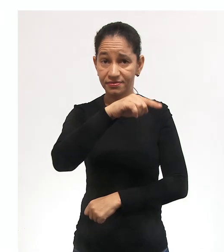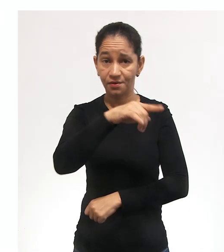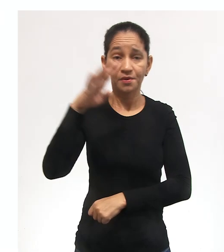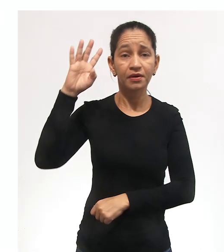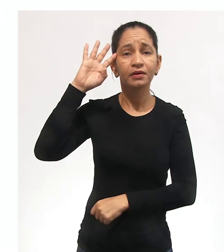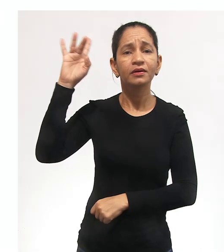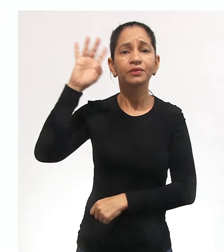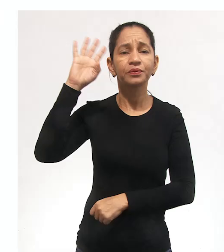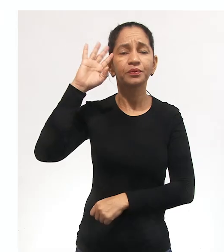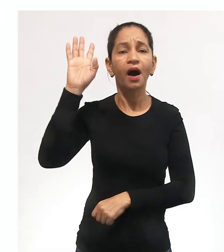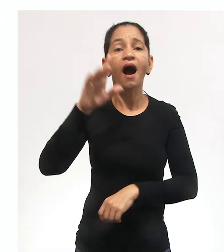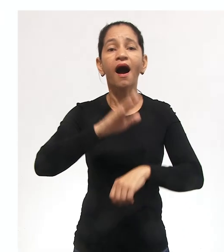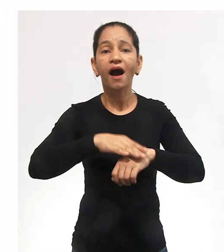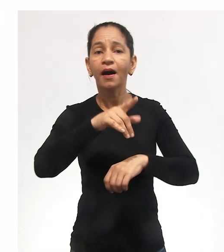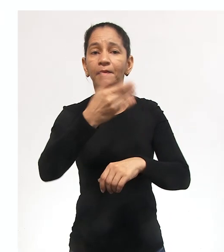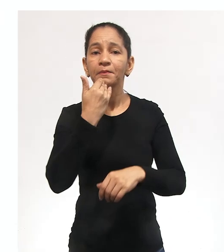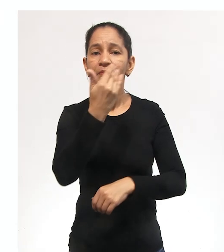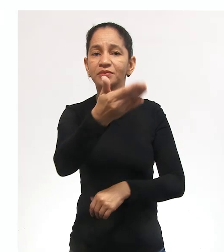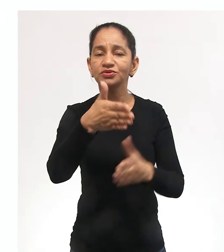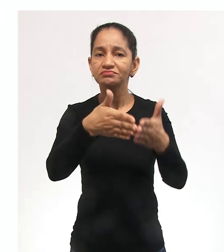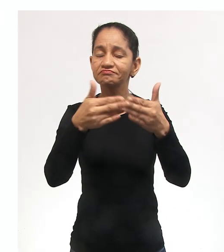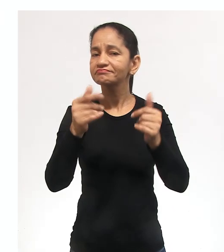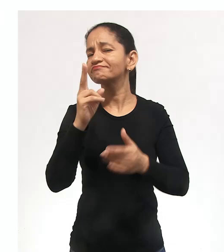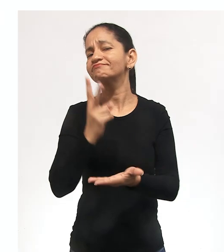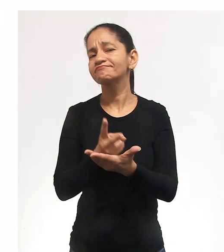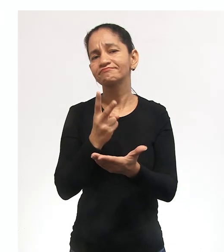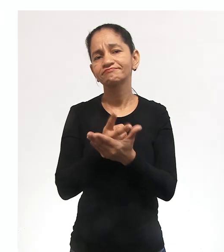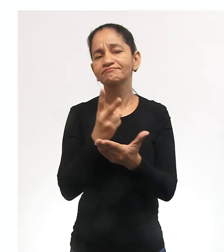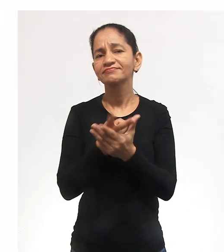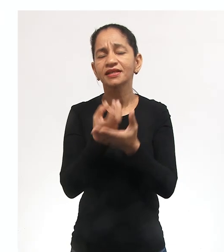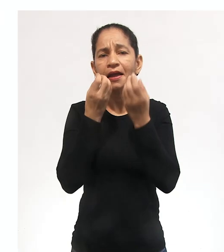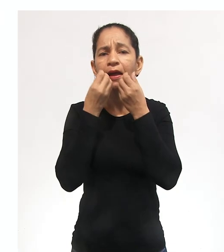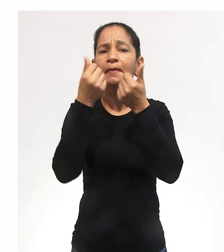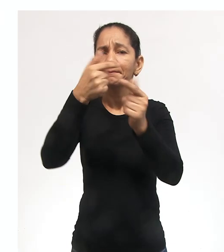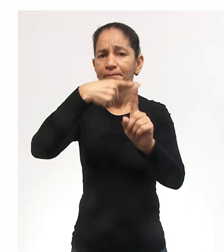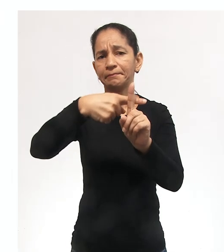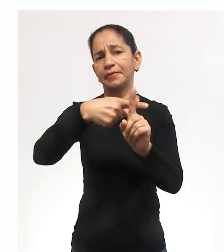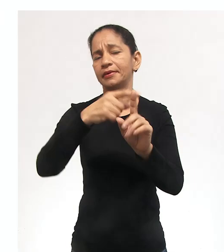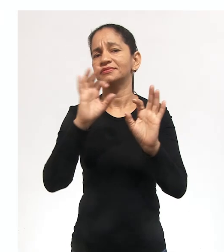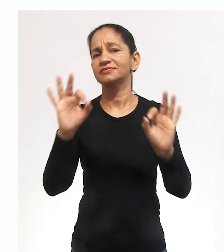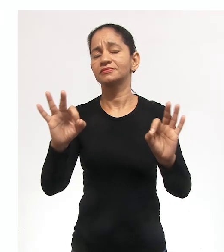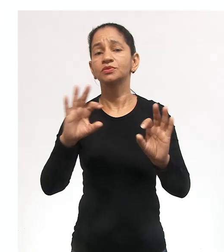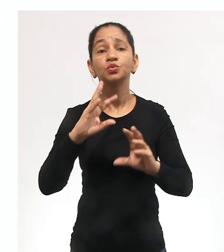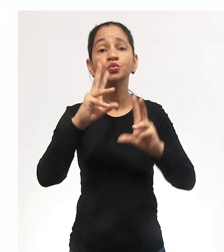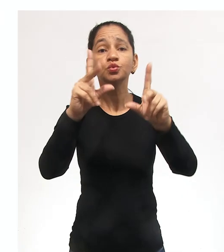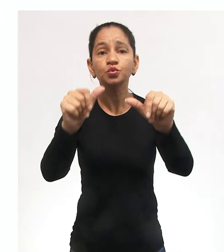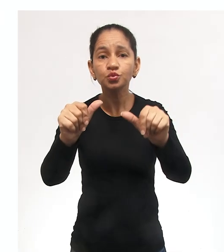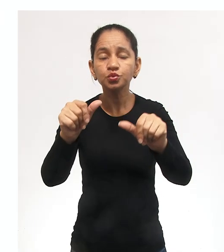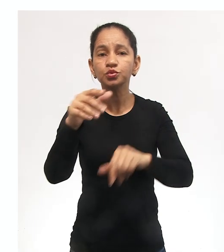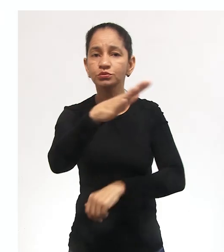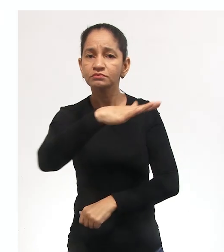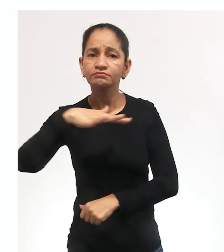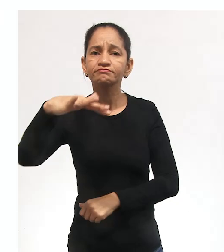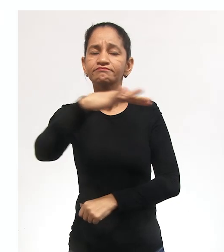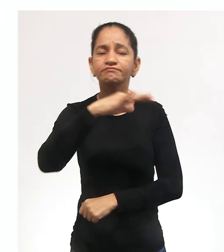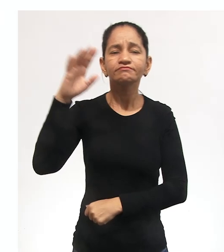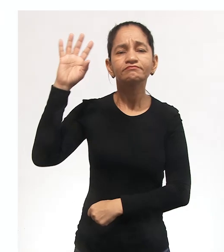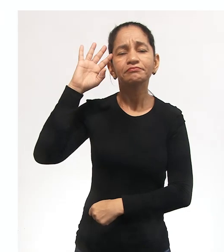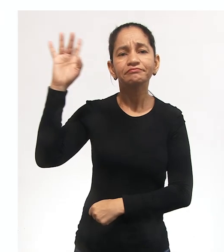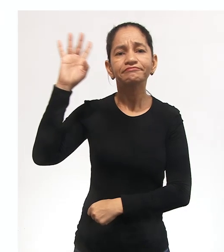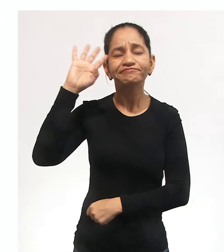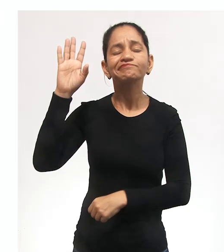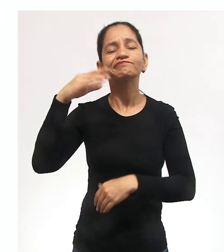atividade geralmente vai ser necessário. Então, toda atividade precisa que tenha uma